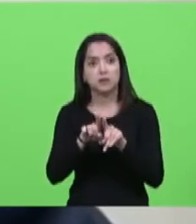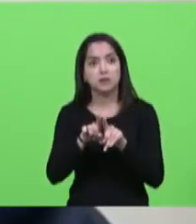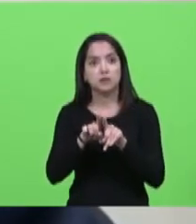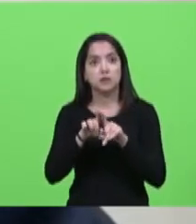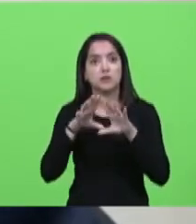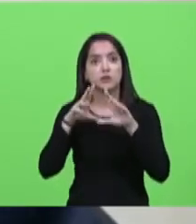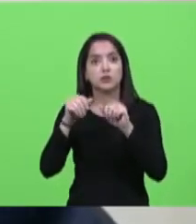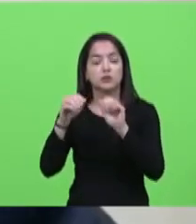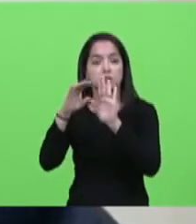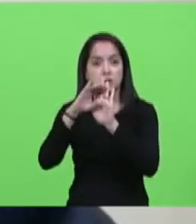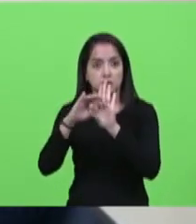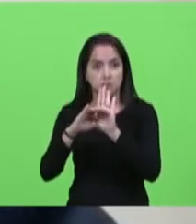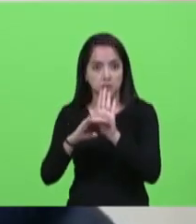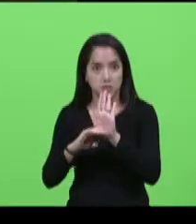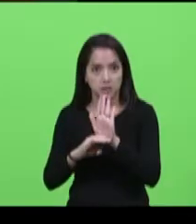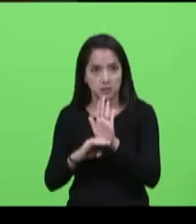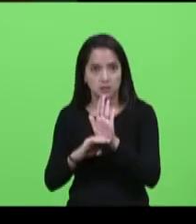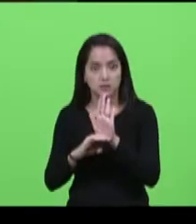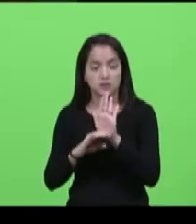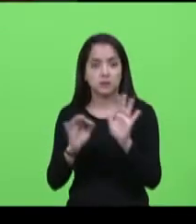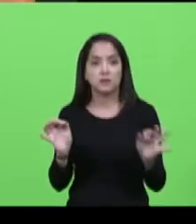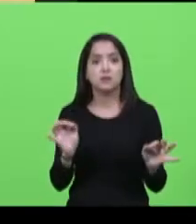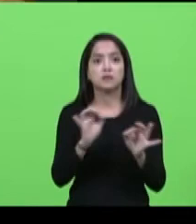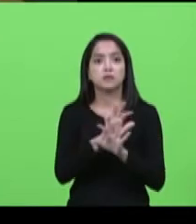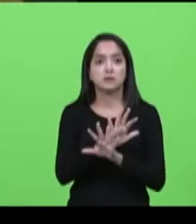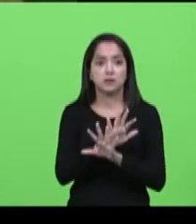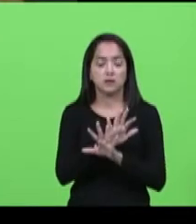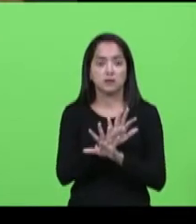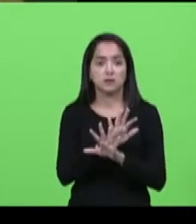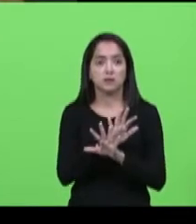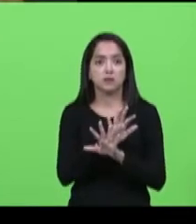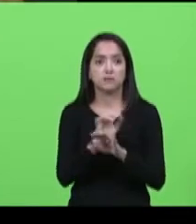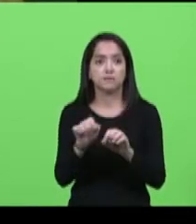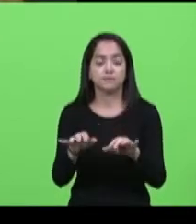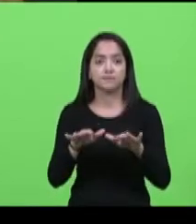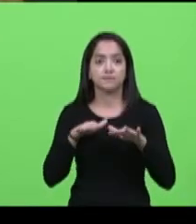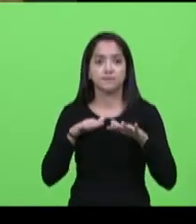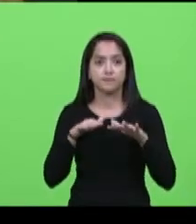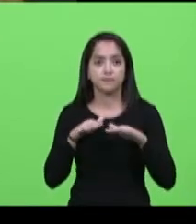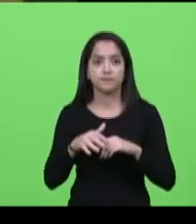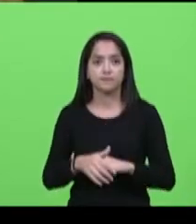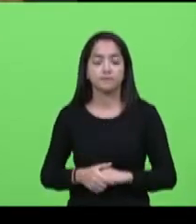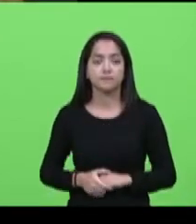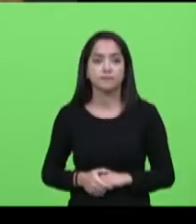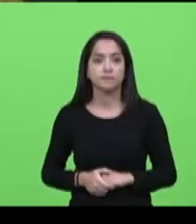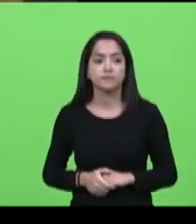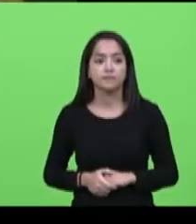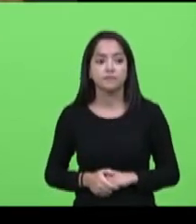não capeadas. Está encerrada a presente sessão.